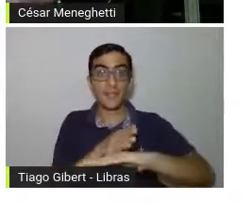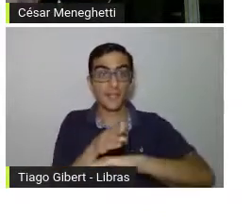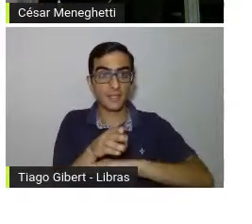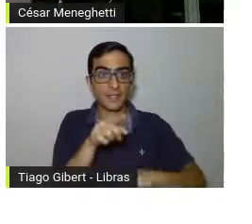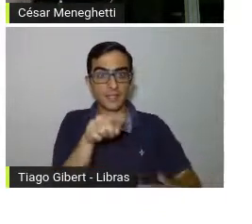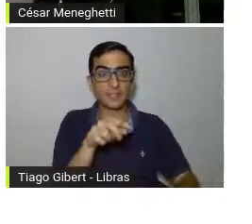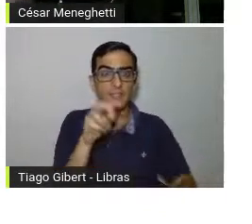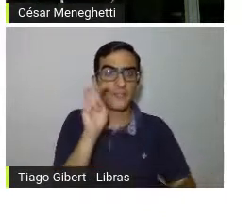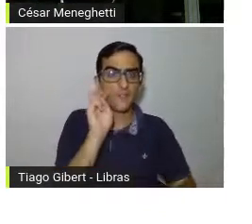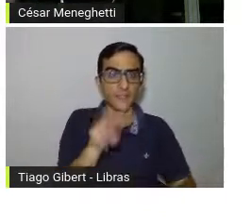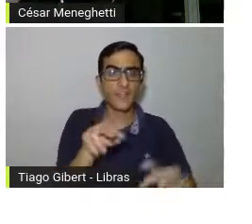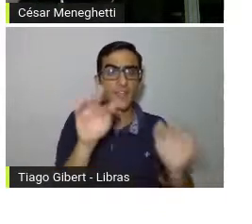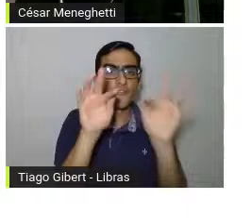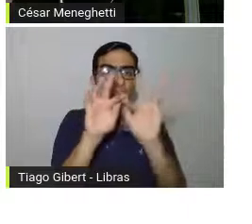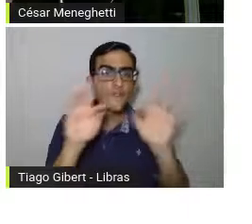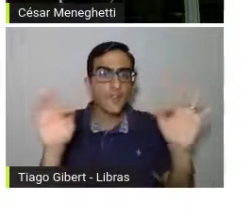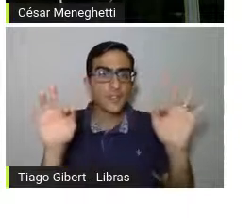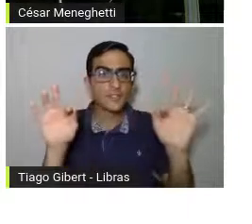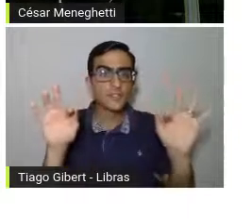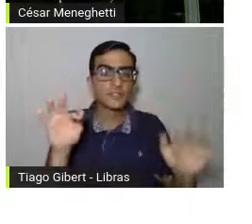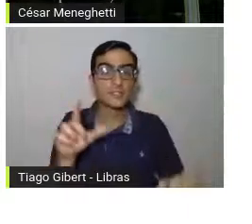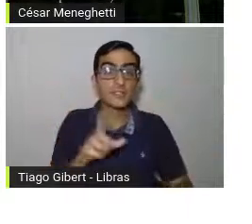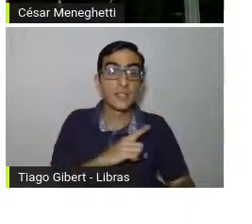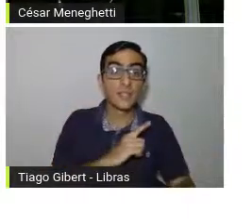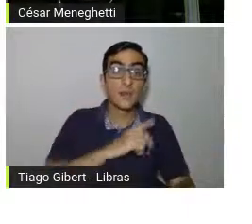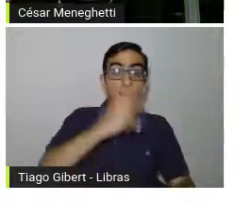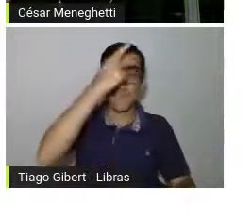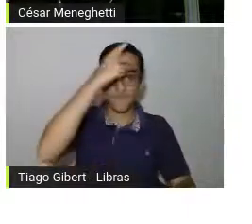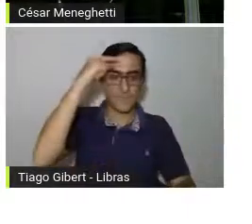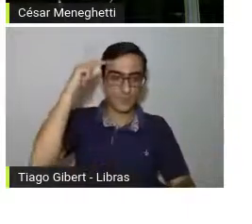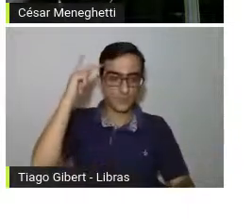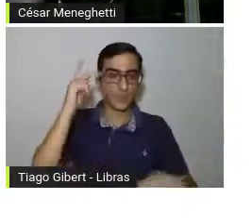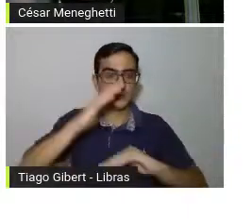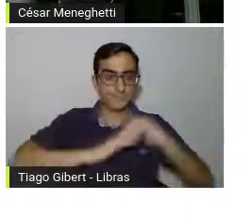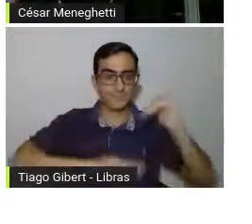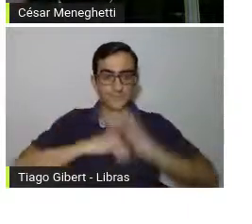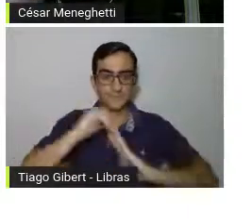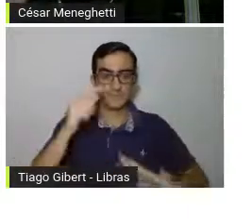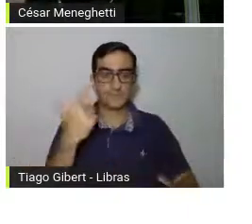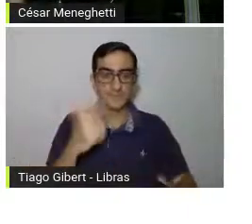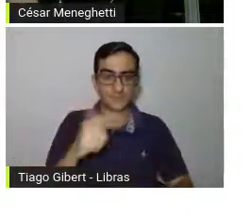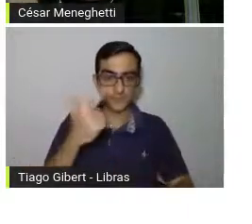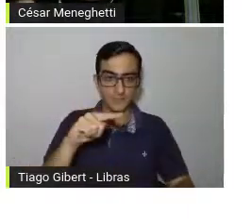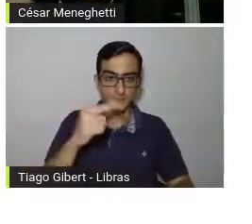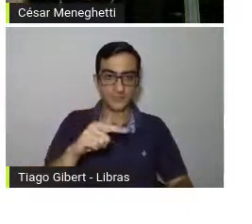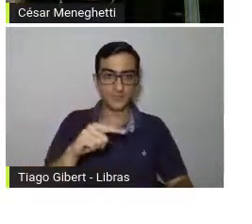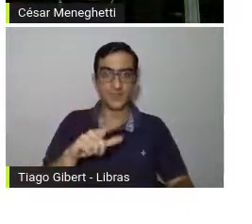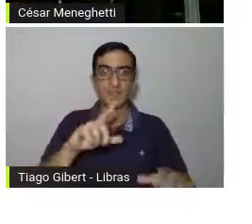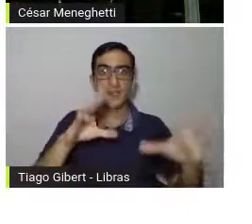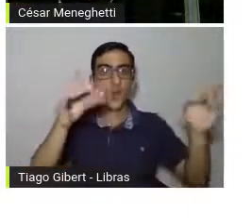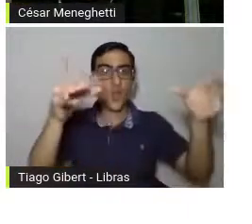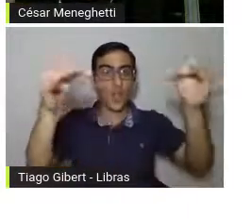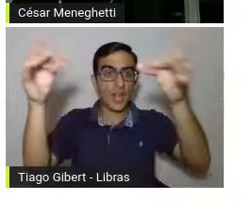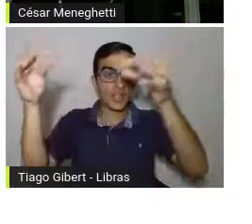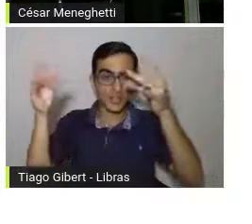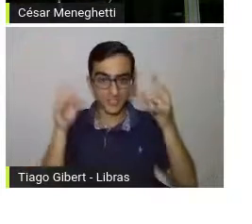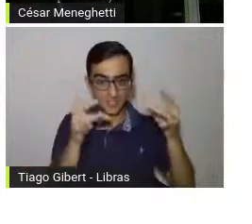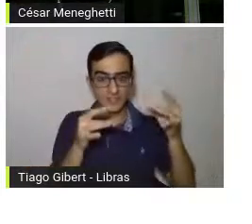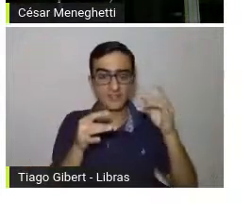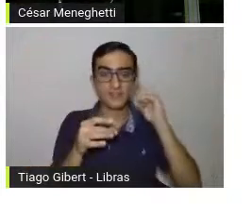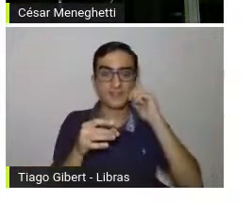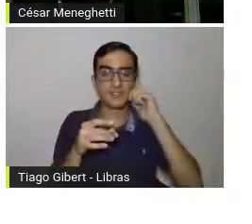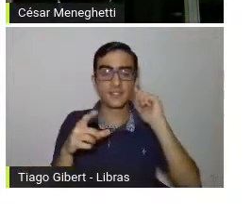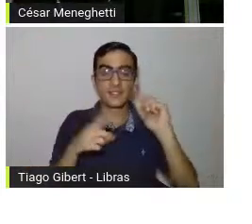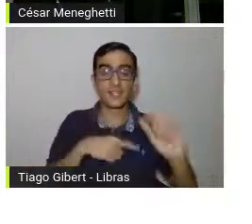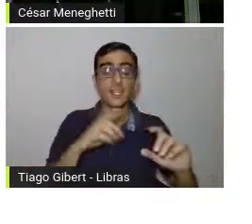algumas frases feitas pelas próprias pessoas com desabilidade, coladas em tudo quanto é lugar. Os